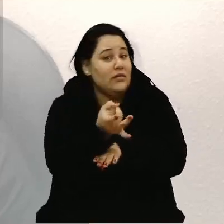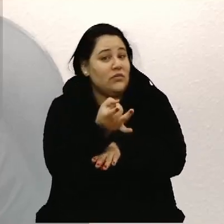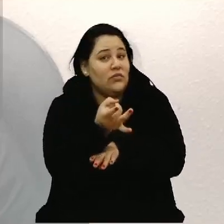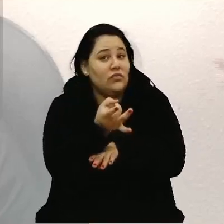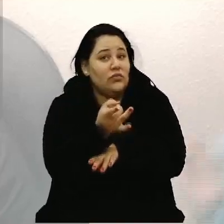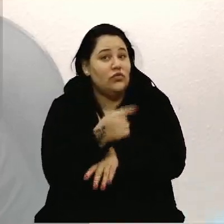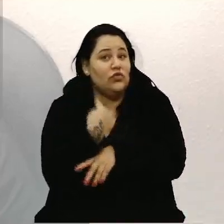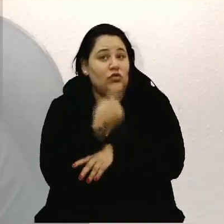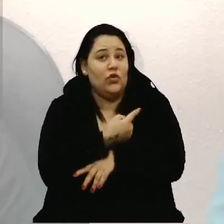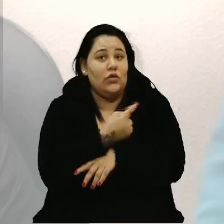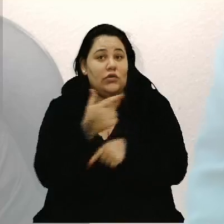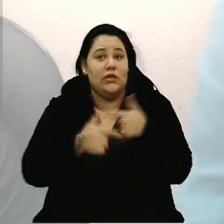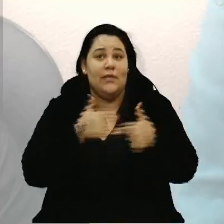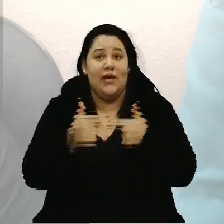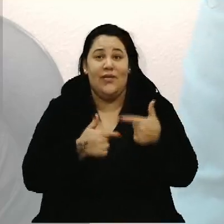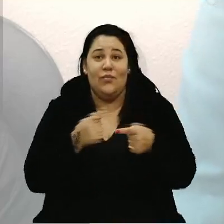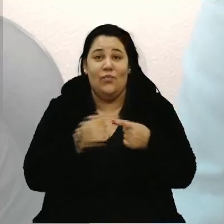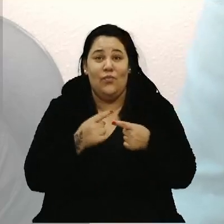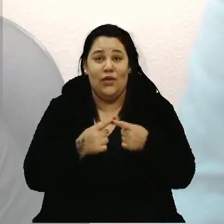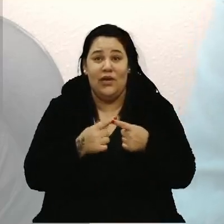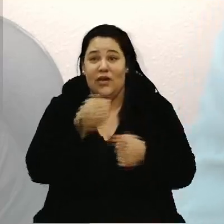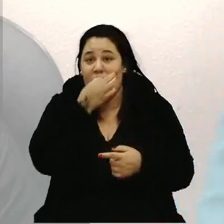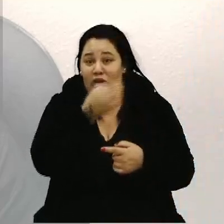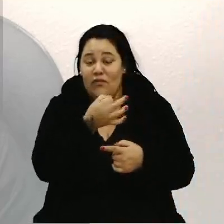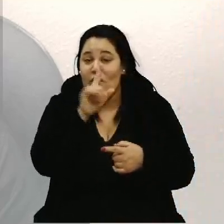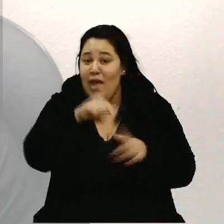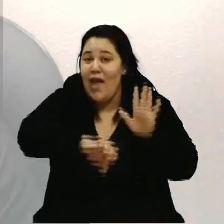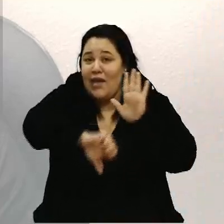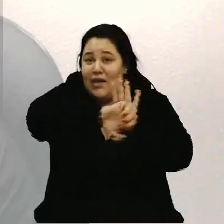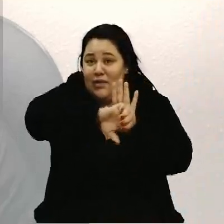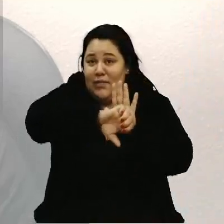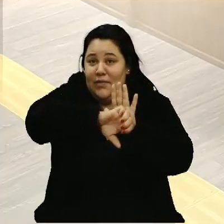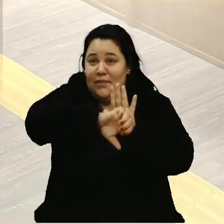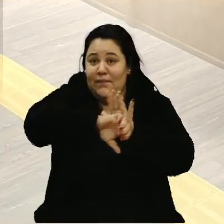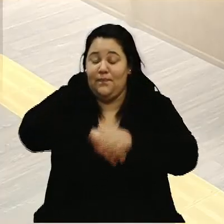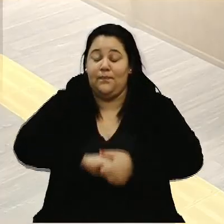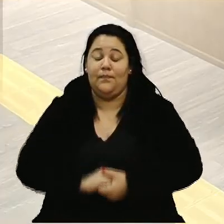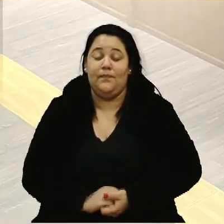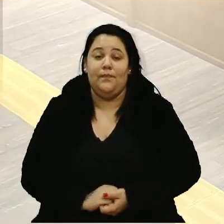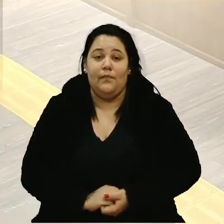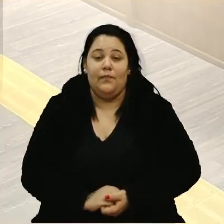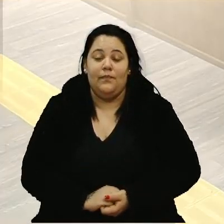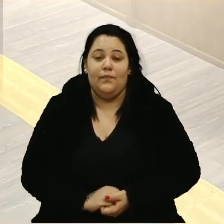são absurdos que a gente está vendo aqui, criminosos. Obrigada. Obrigado, vereador Marisol. Nesse momento